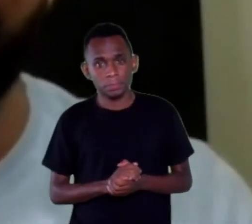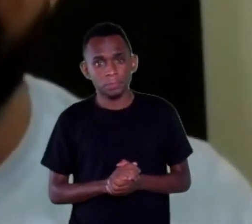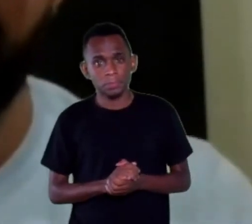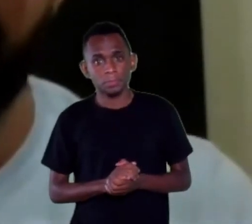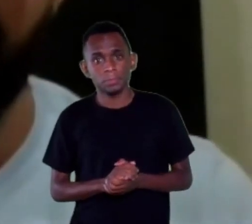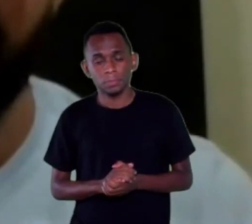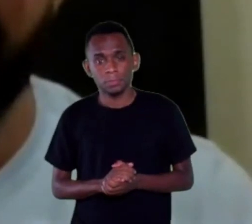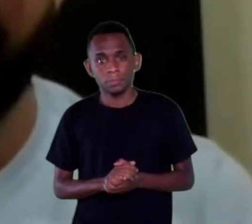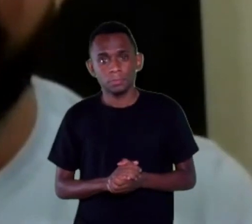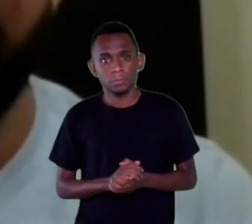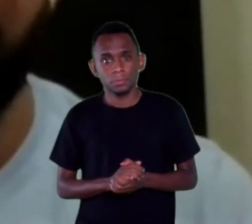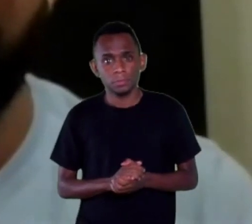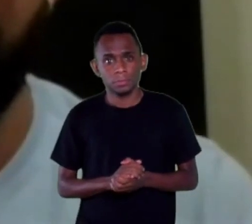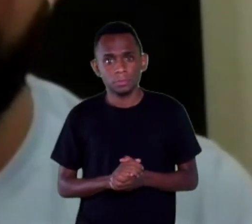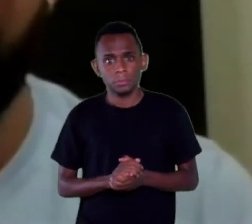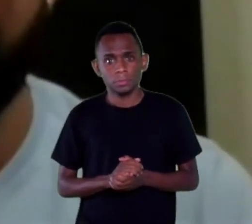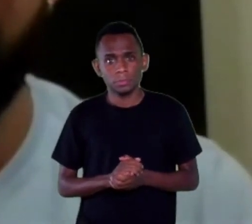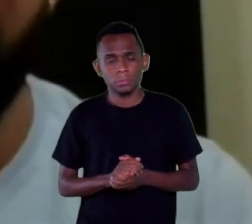Essa caveira aqui da capa